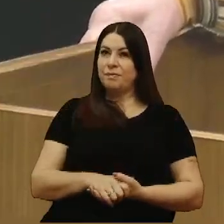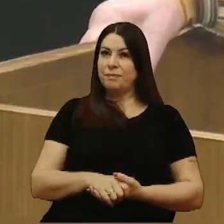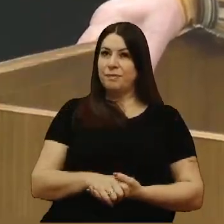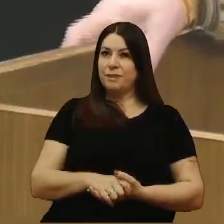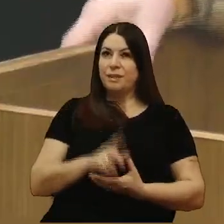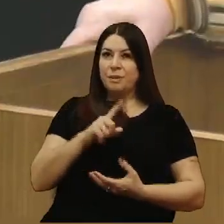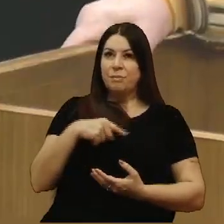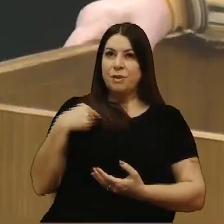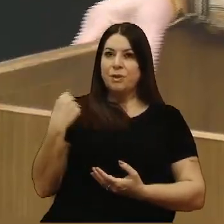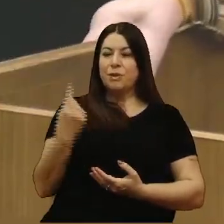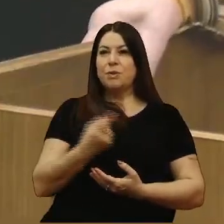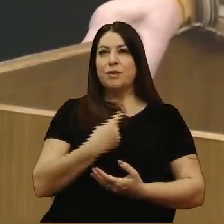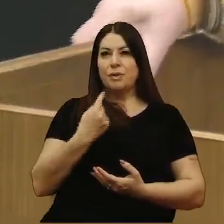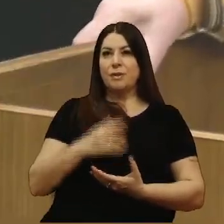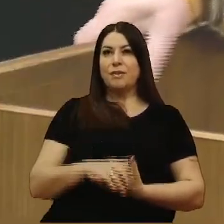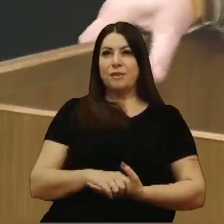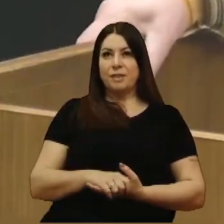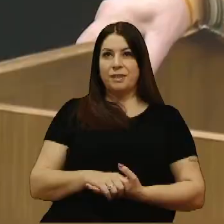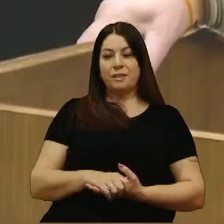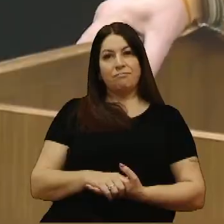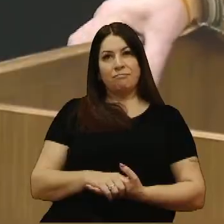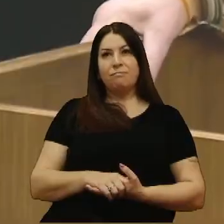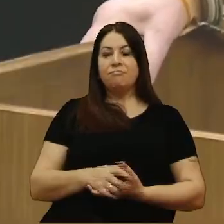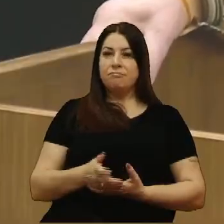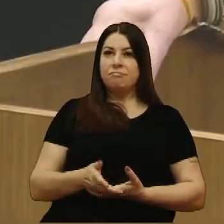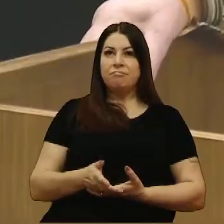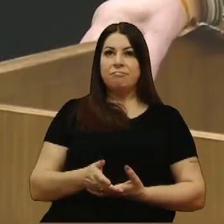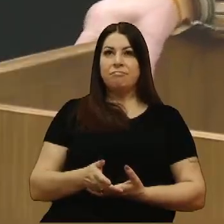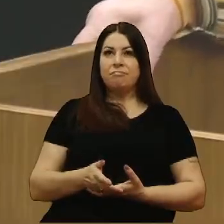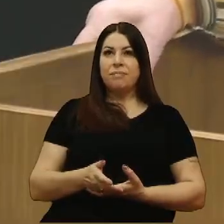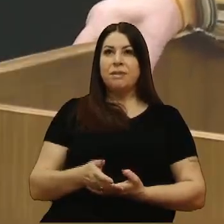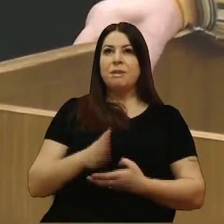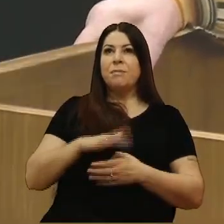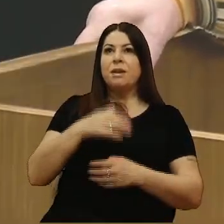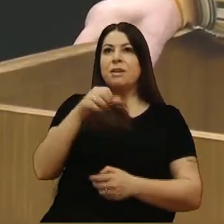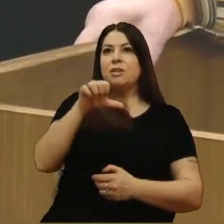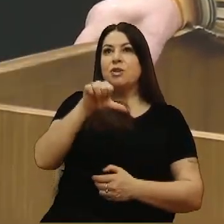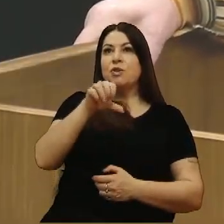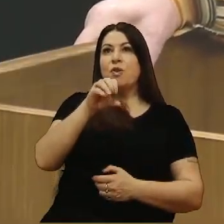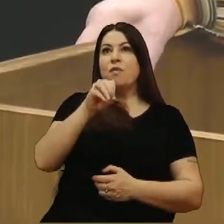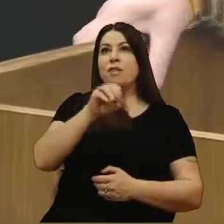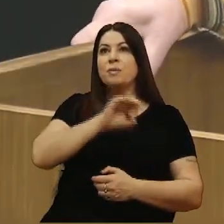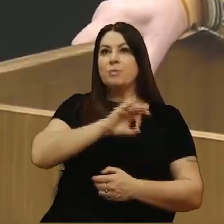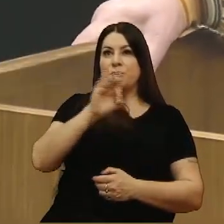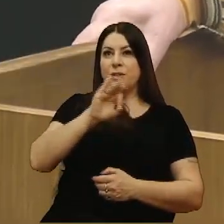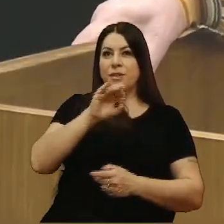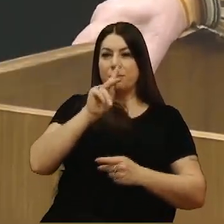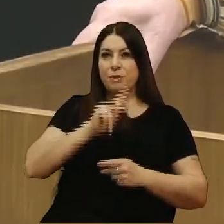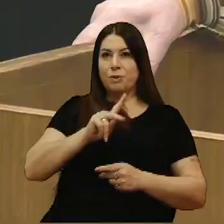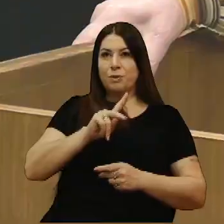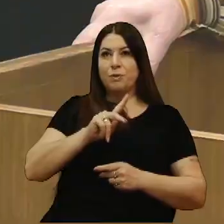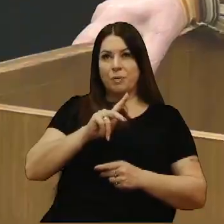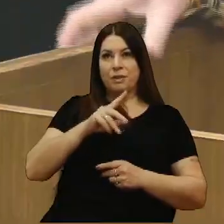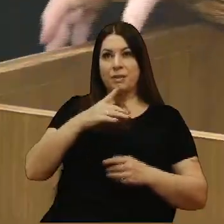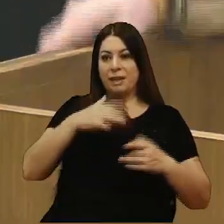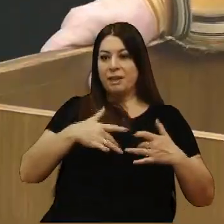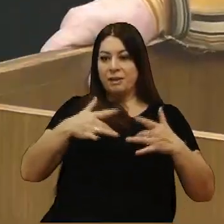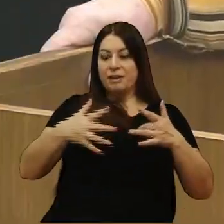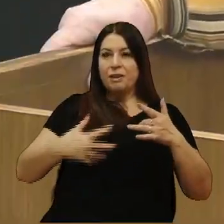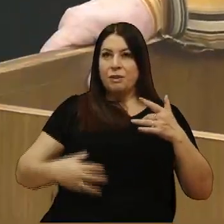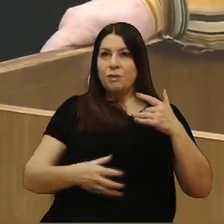para nós. E praticamente mais que 90% dos transplantes